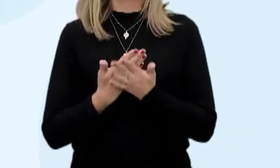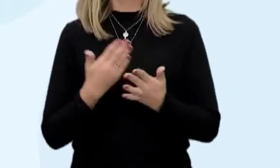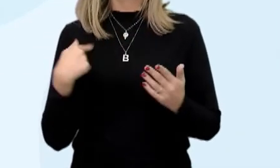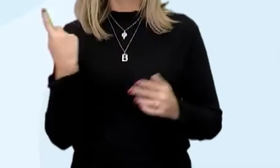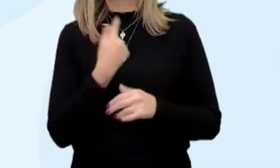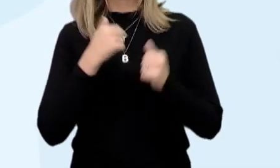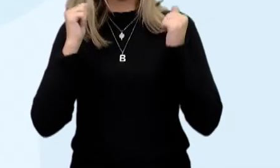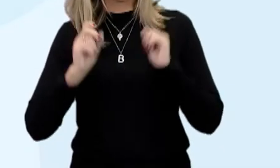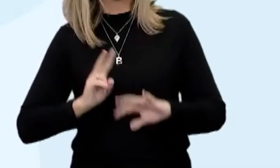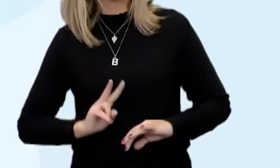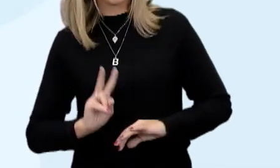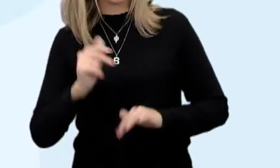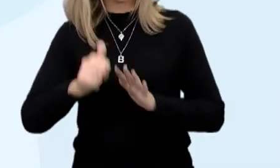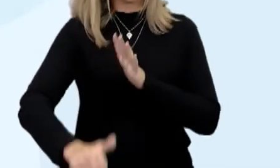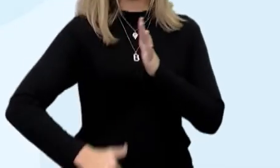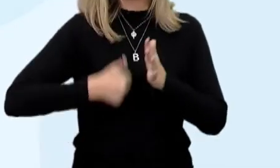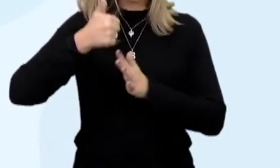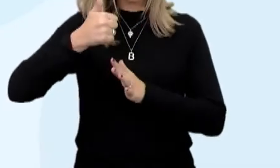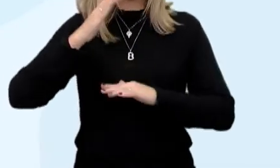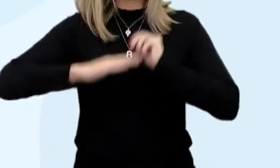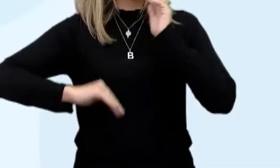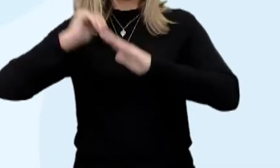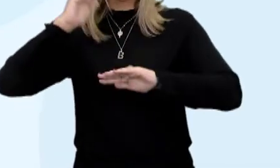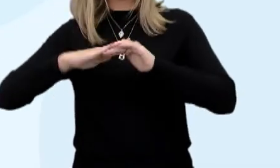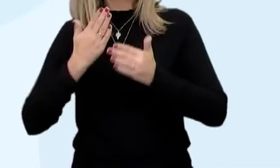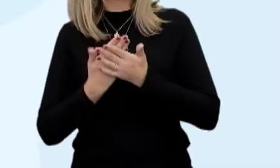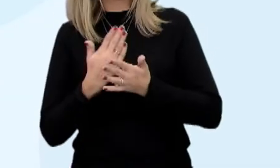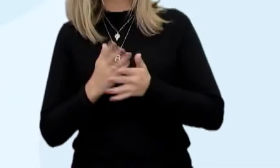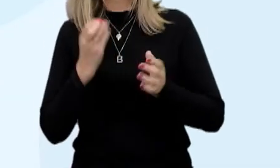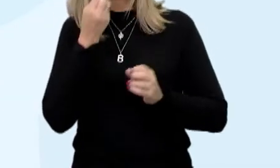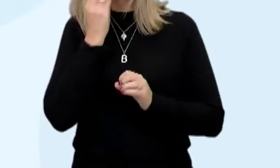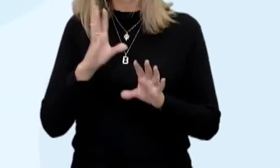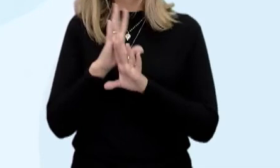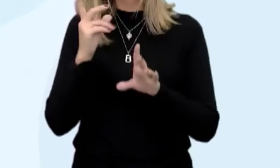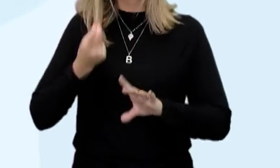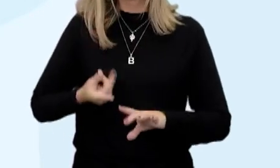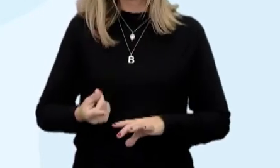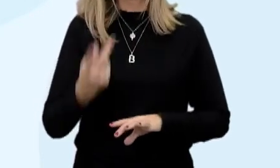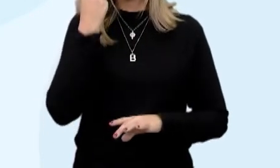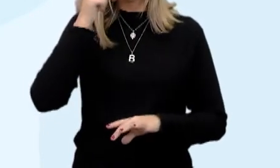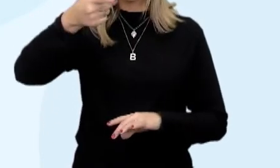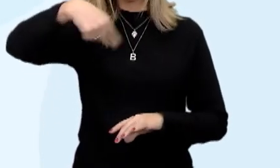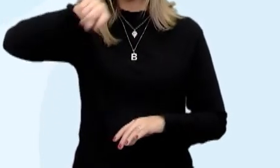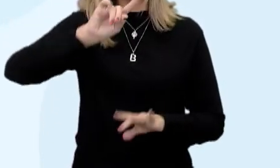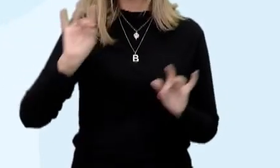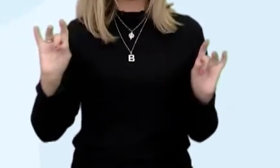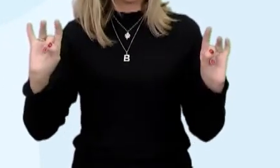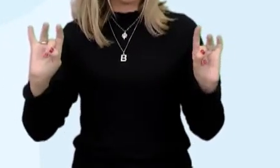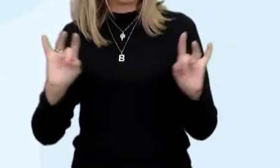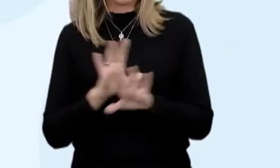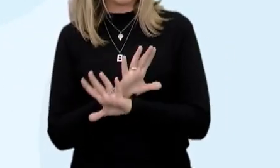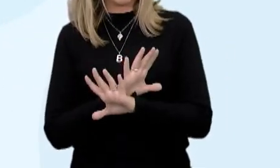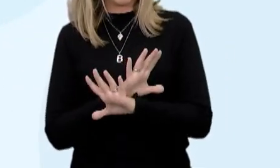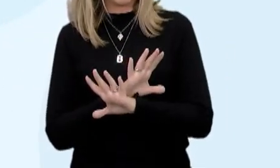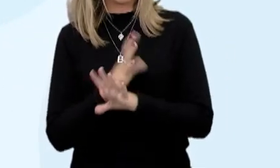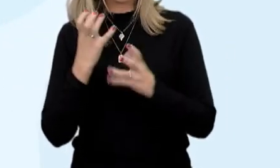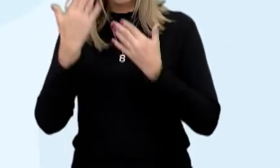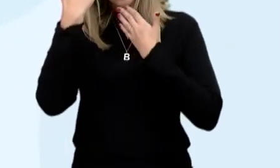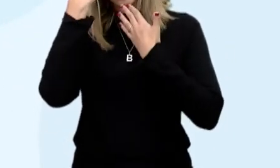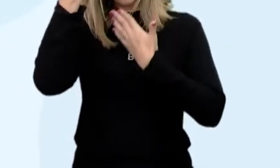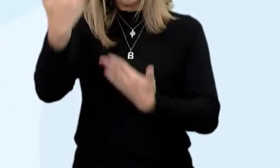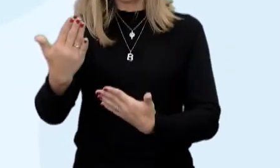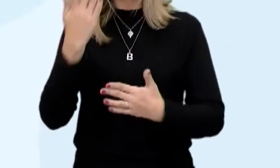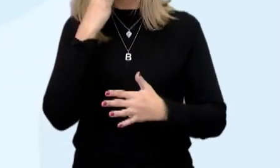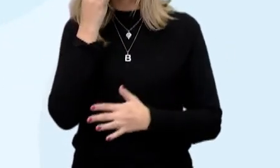possa sempre melhorar, né? E construir aí uma aula bem mais interessante para vocês. Terminando, gente, Luli, queria te agradecer